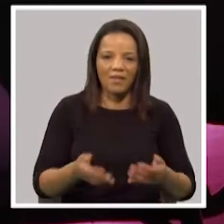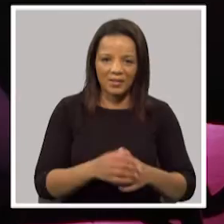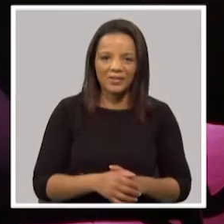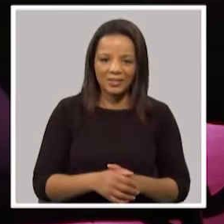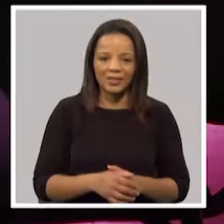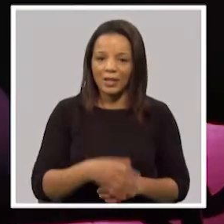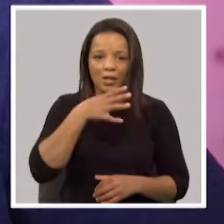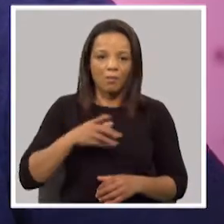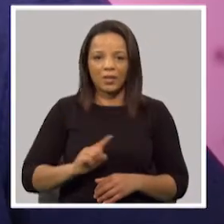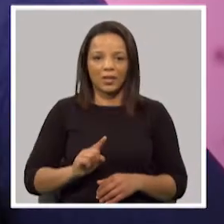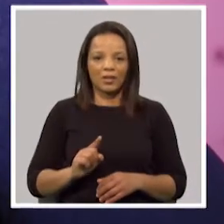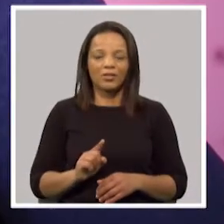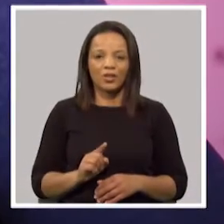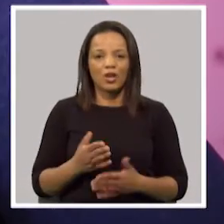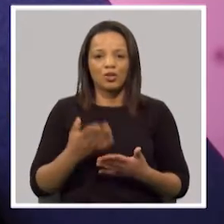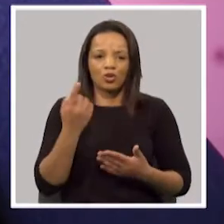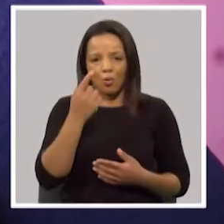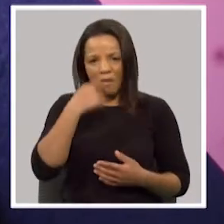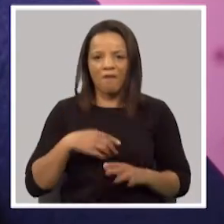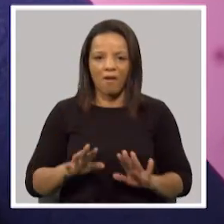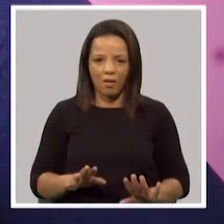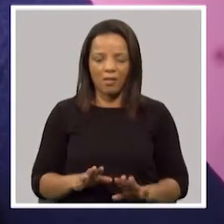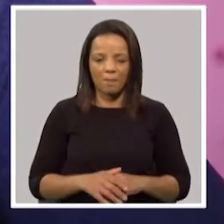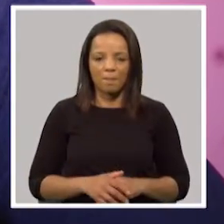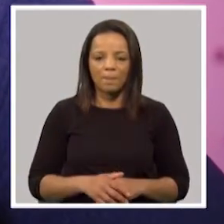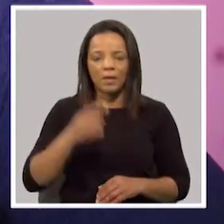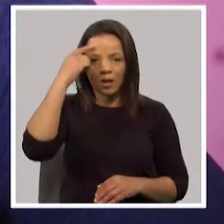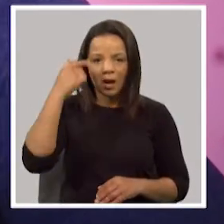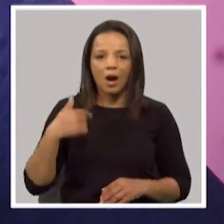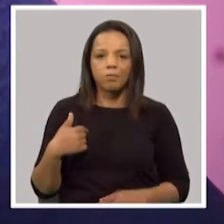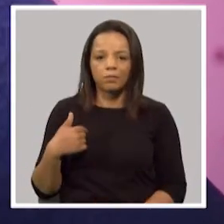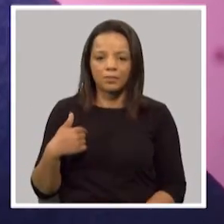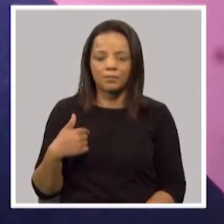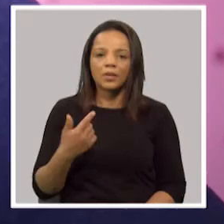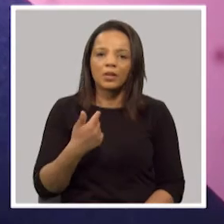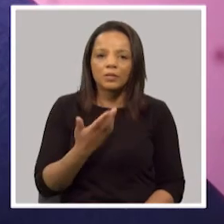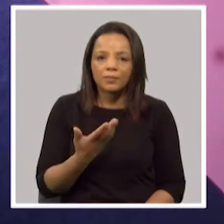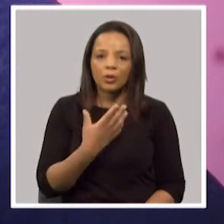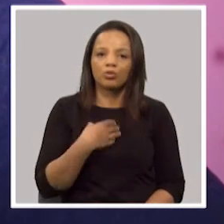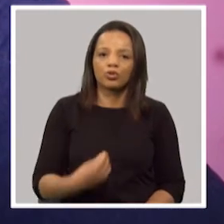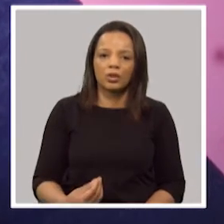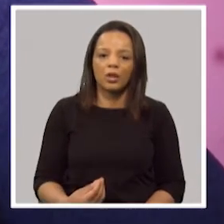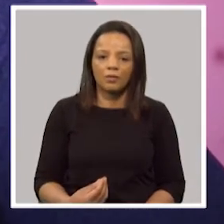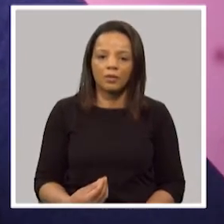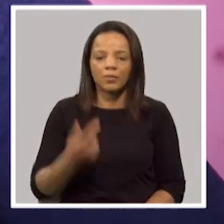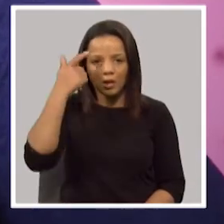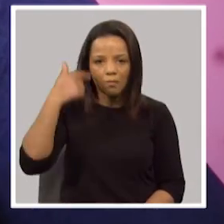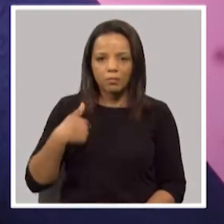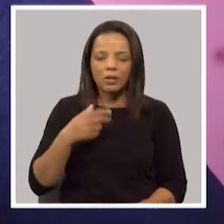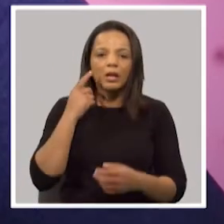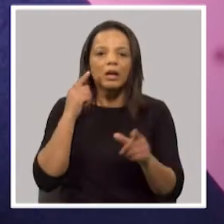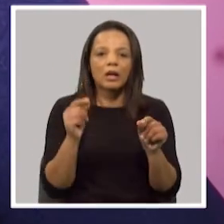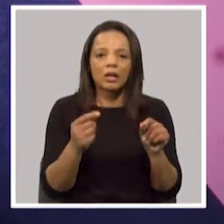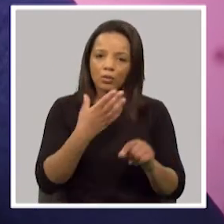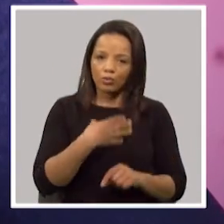vai. Não me digas isso, foi só um deslize, não é? Eu sabia que gostava, eu sabia que